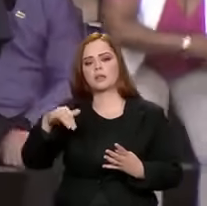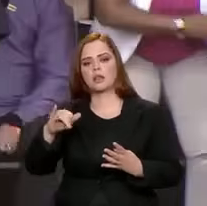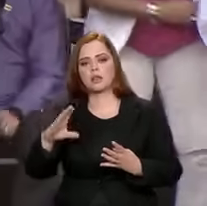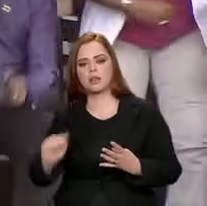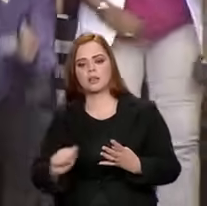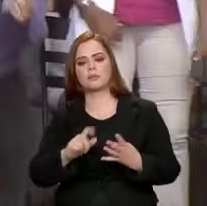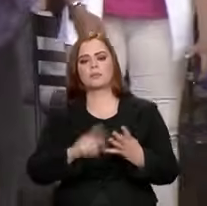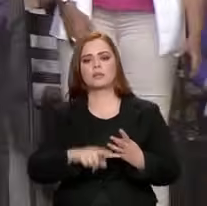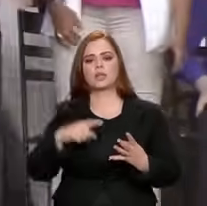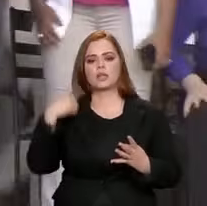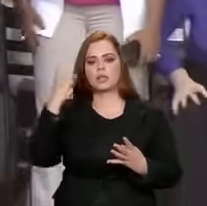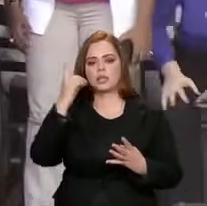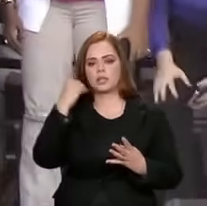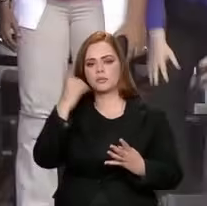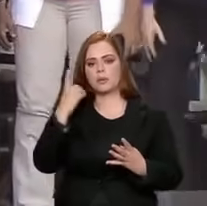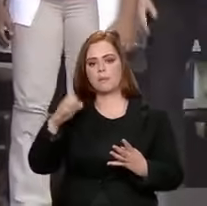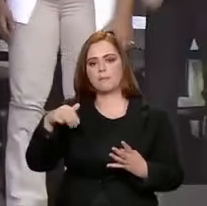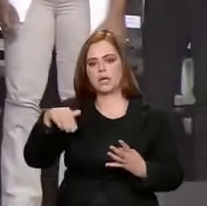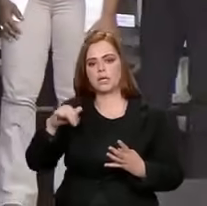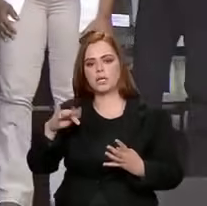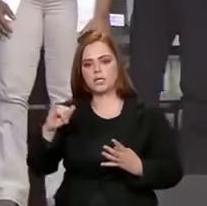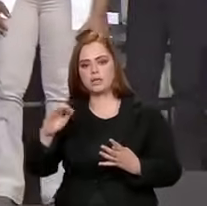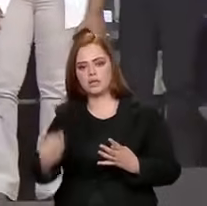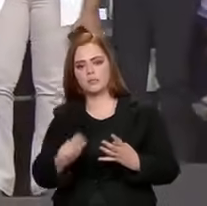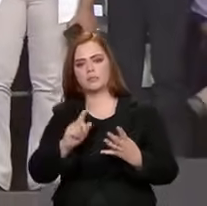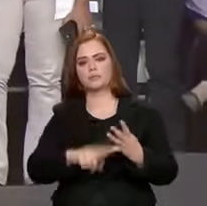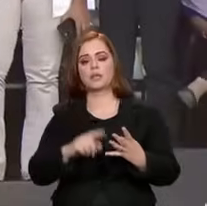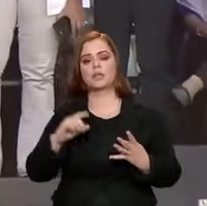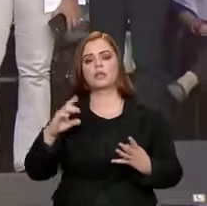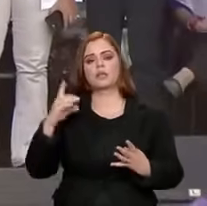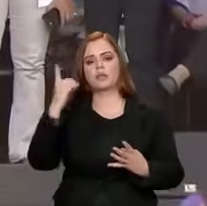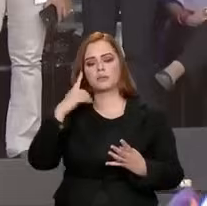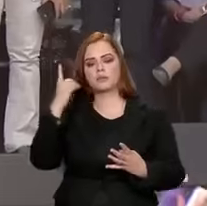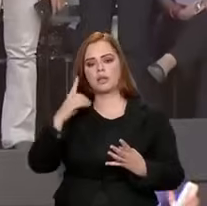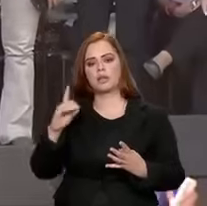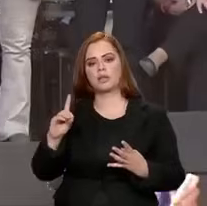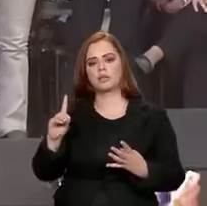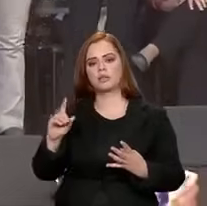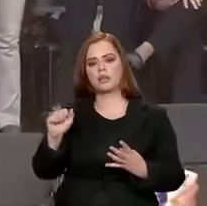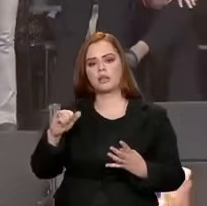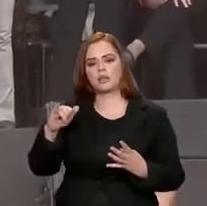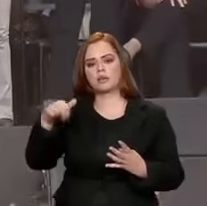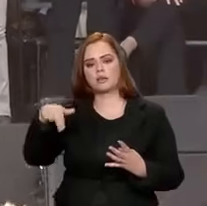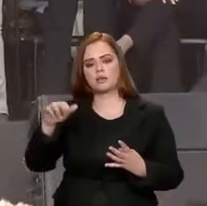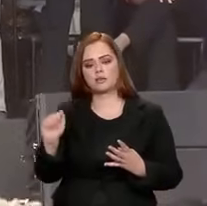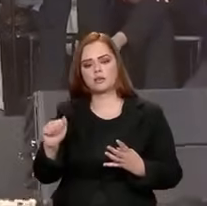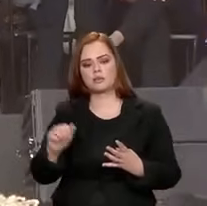da deputada Maria Arraes da deputada Daiana Santos